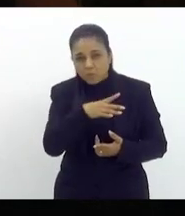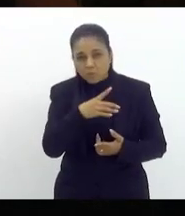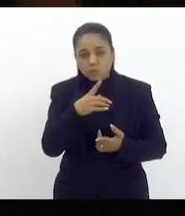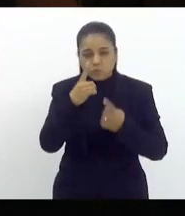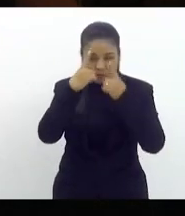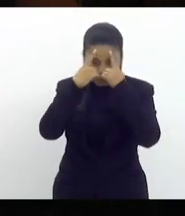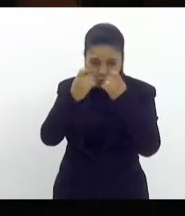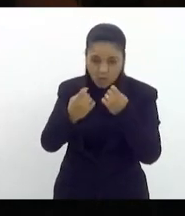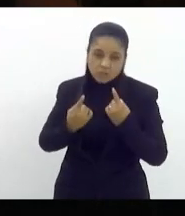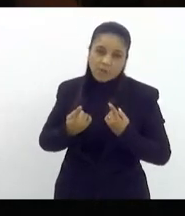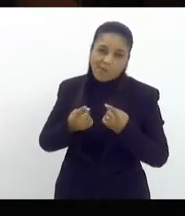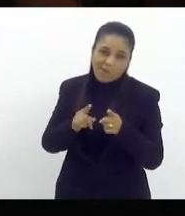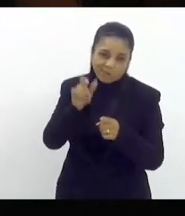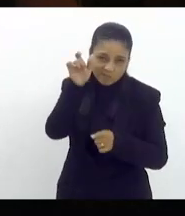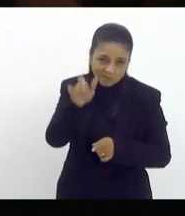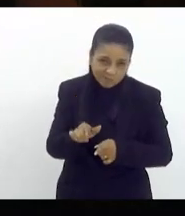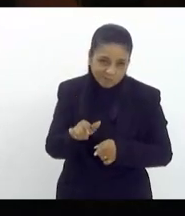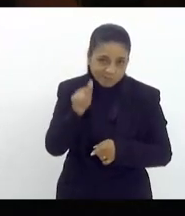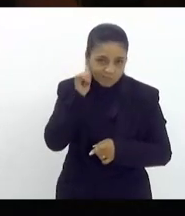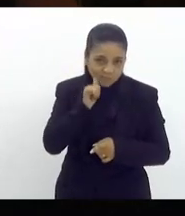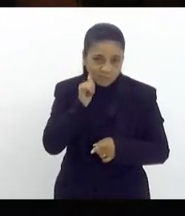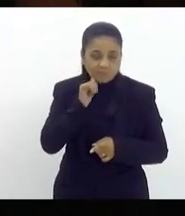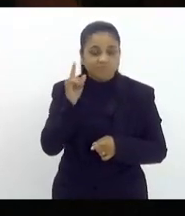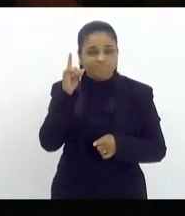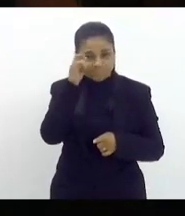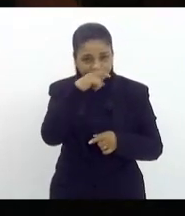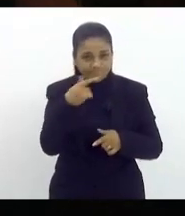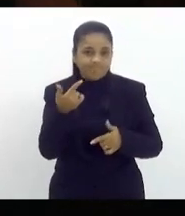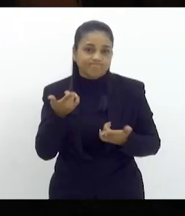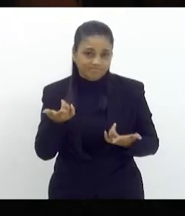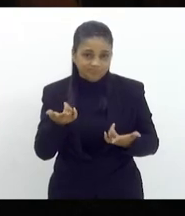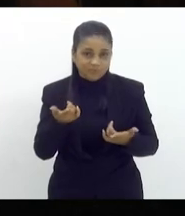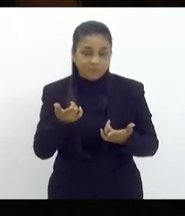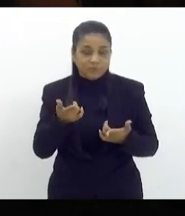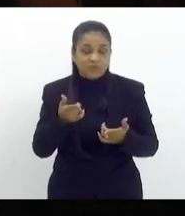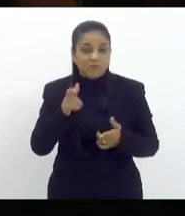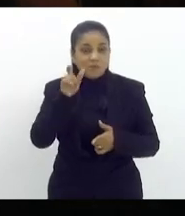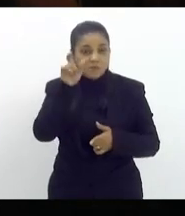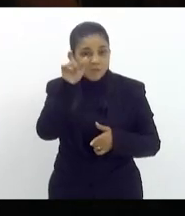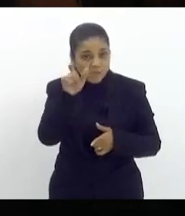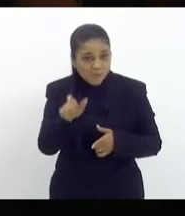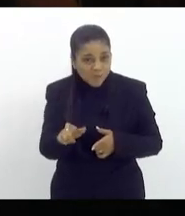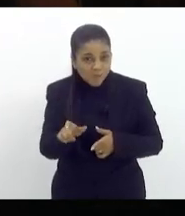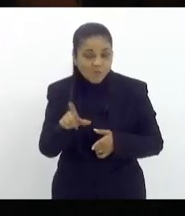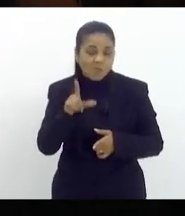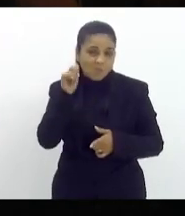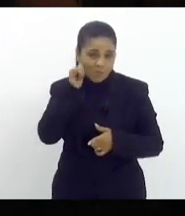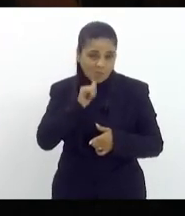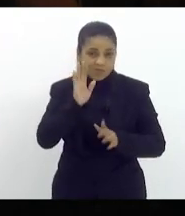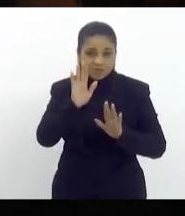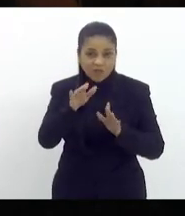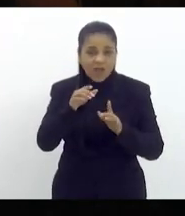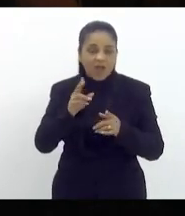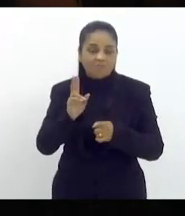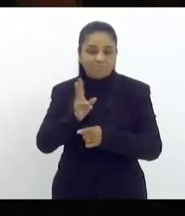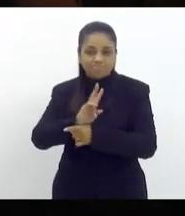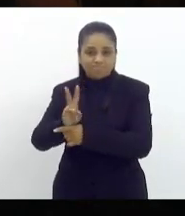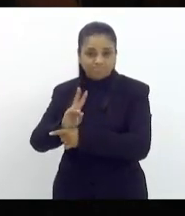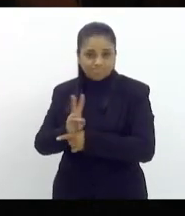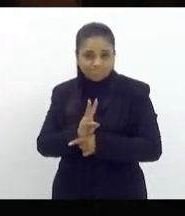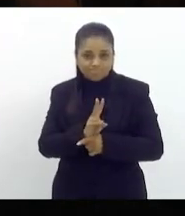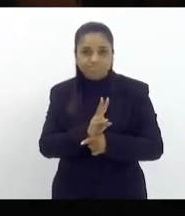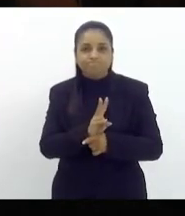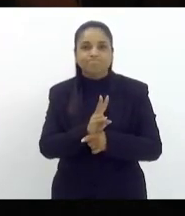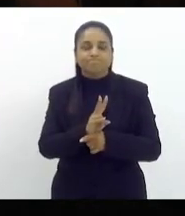contra as mulheres muitas inclusive já são detentores de medidas protetivas mas que não chegam